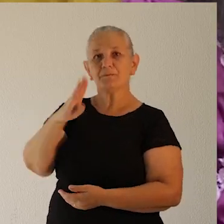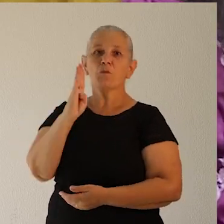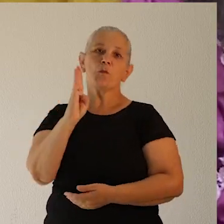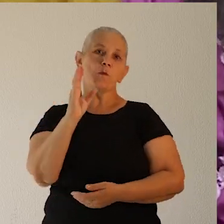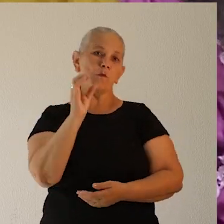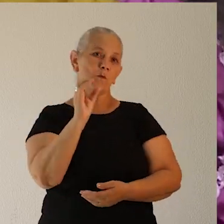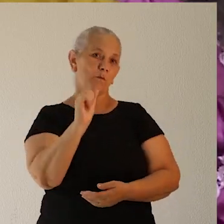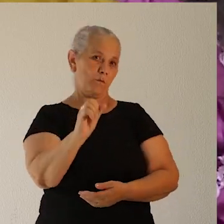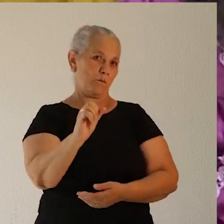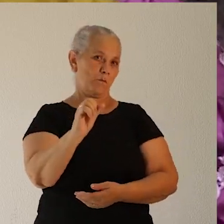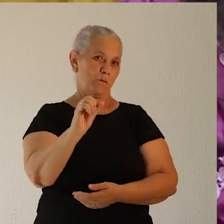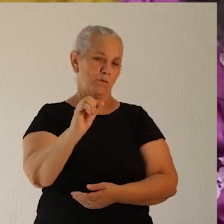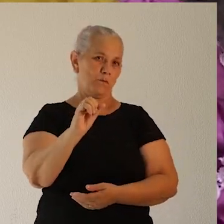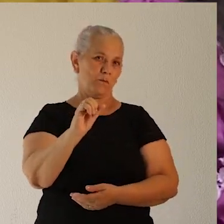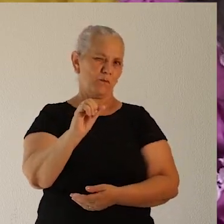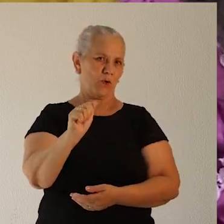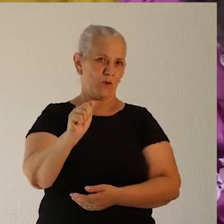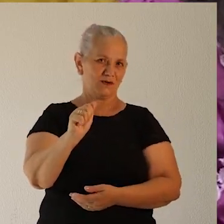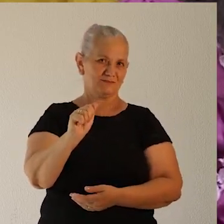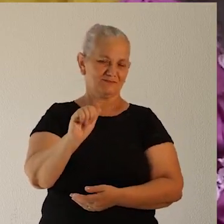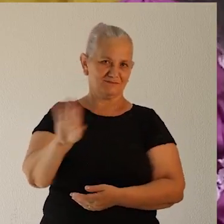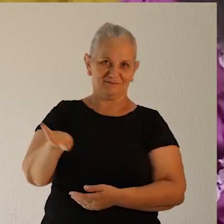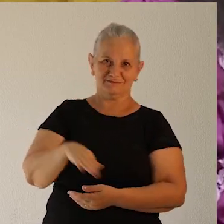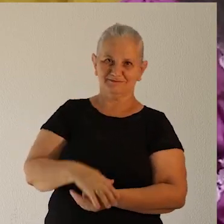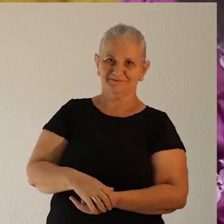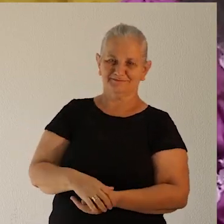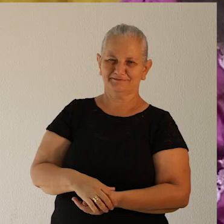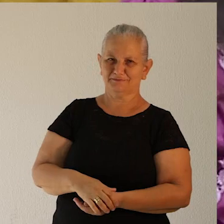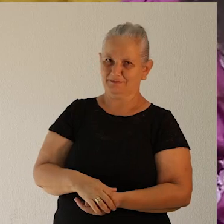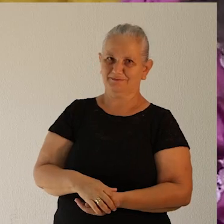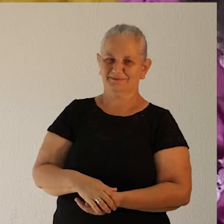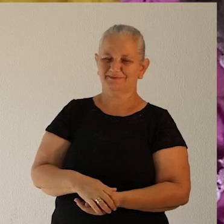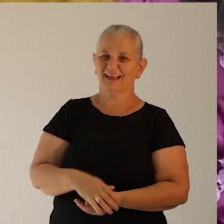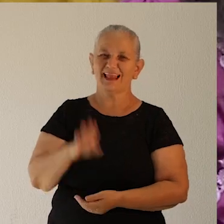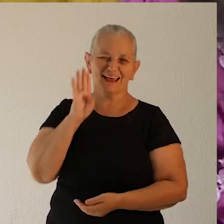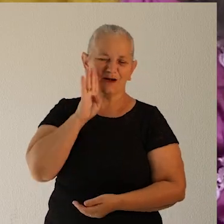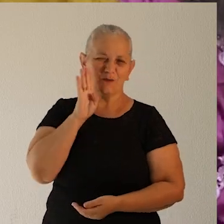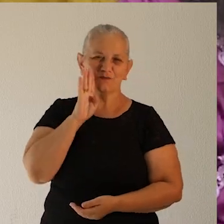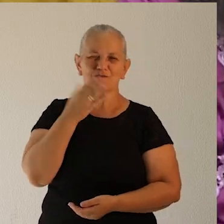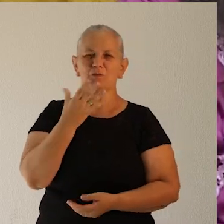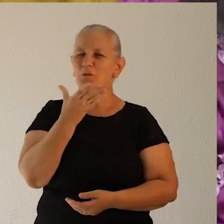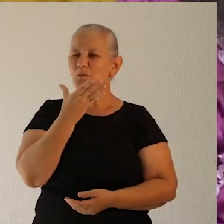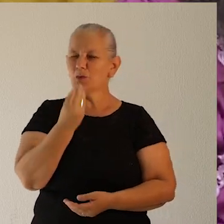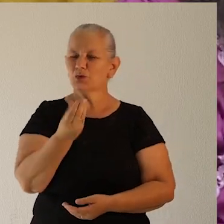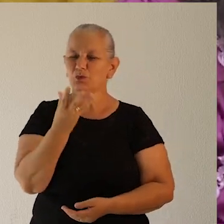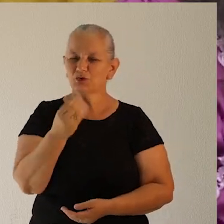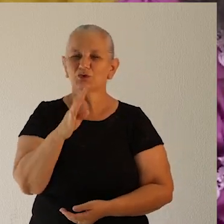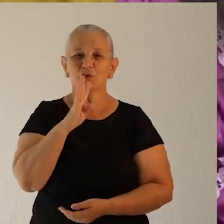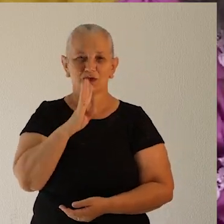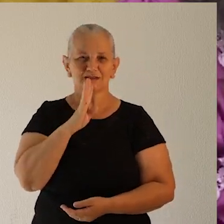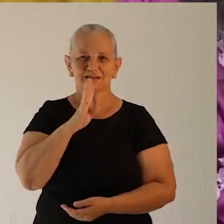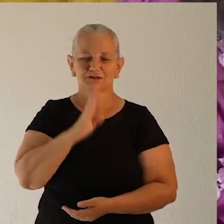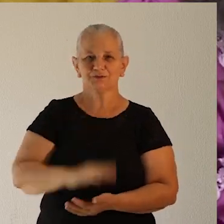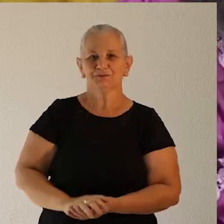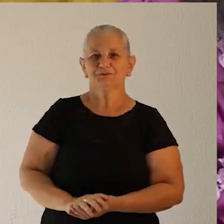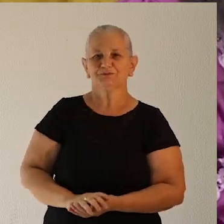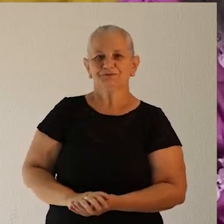foi foi uma pessoa muito conhecida, né? Um músico muito conhecido no meio musical, né? O Nabor é